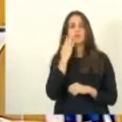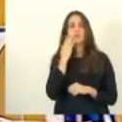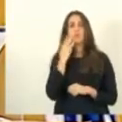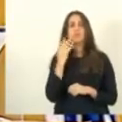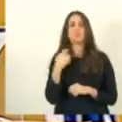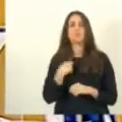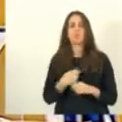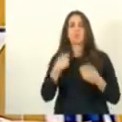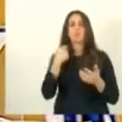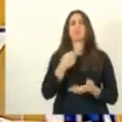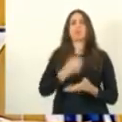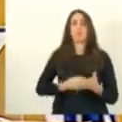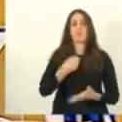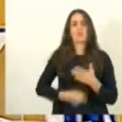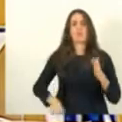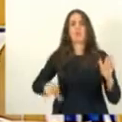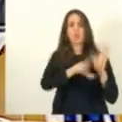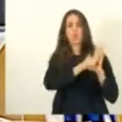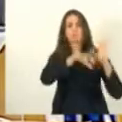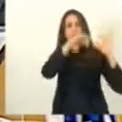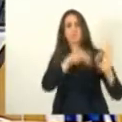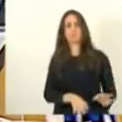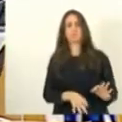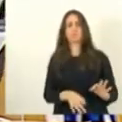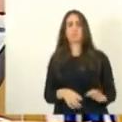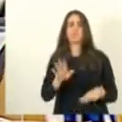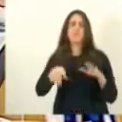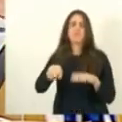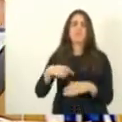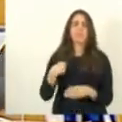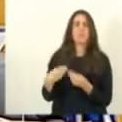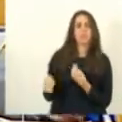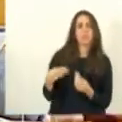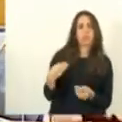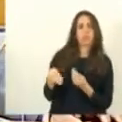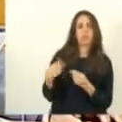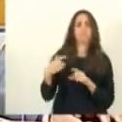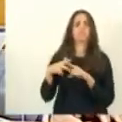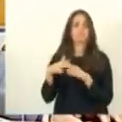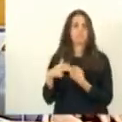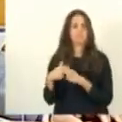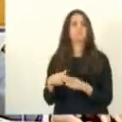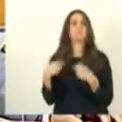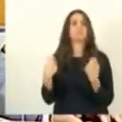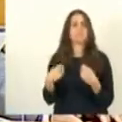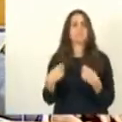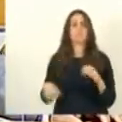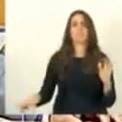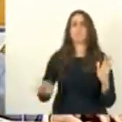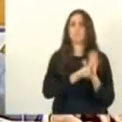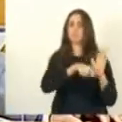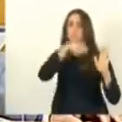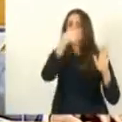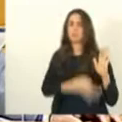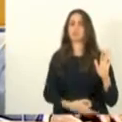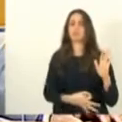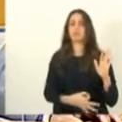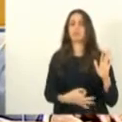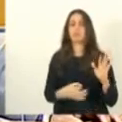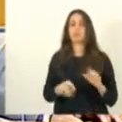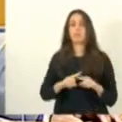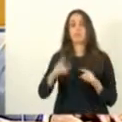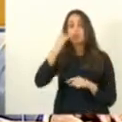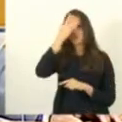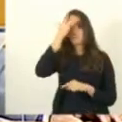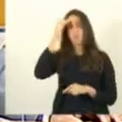duras, acredito que o Brasil é um país de leis frouxas que precisam ser ajustadas, mas também sou daqueles que nunca desisto das